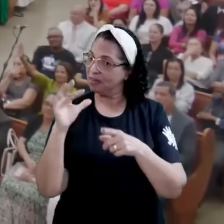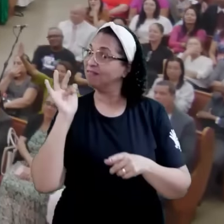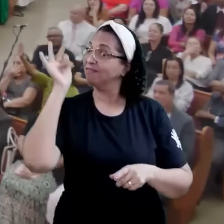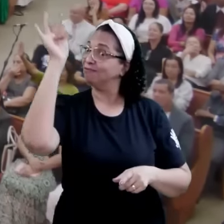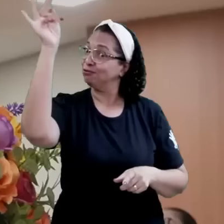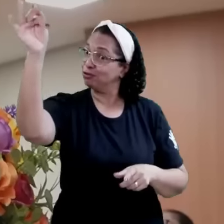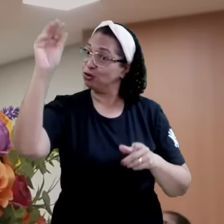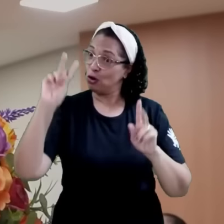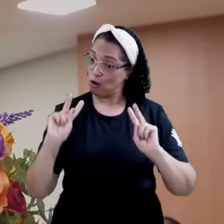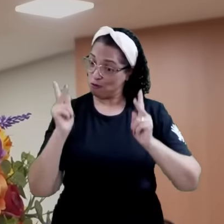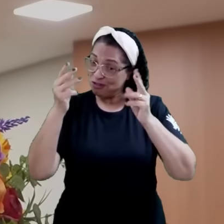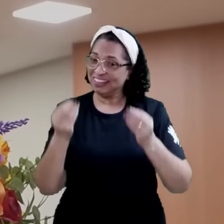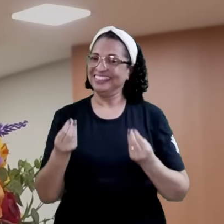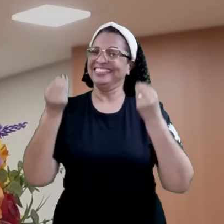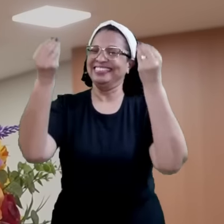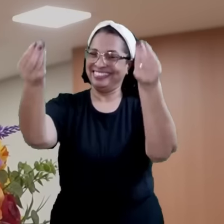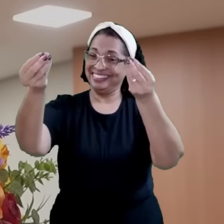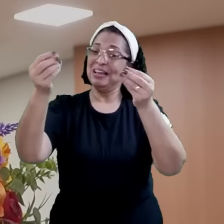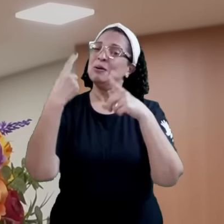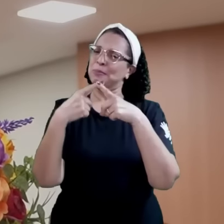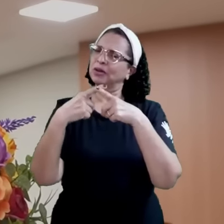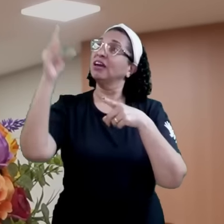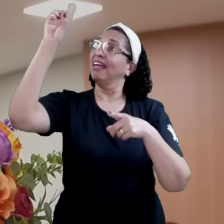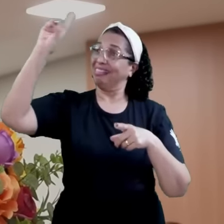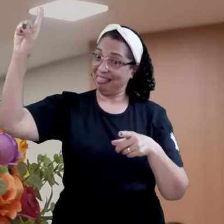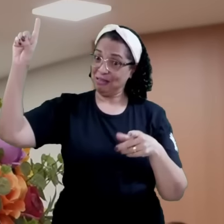Porque Deus já está lá AM